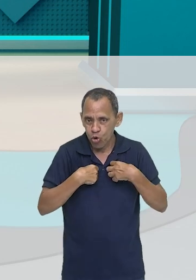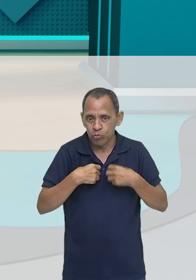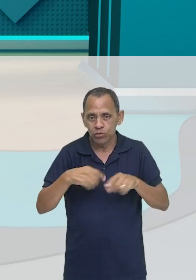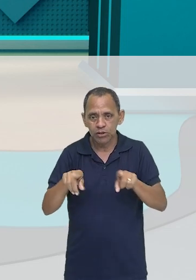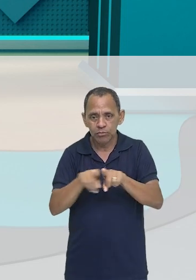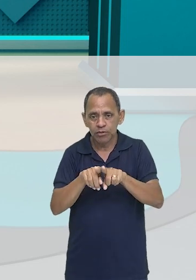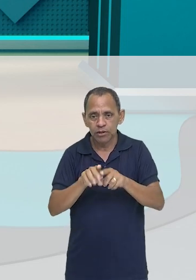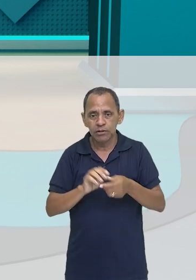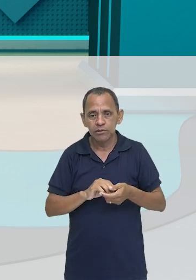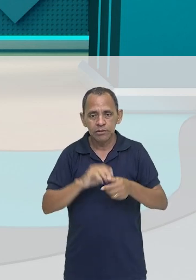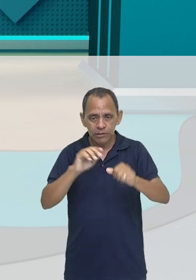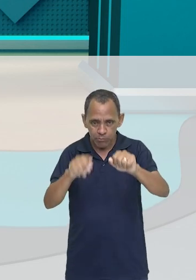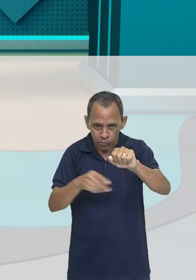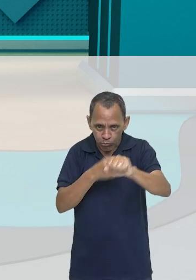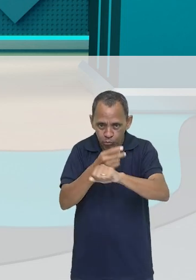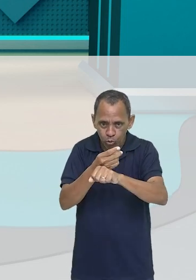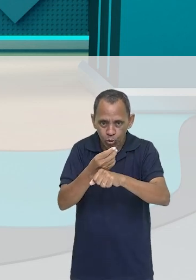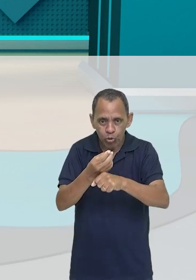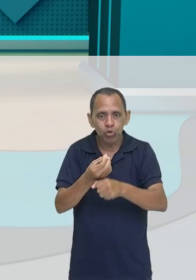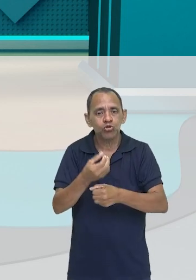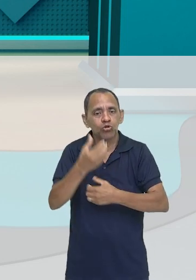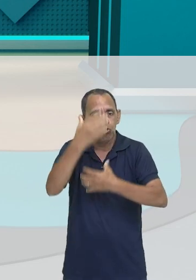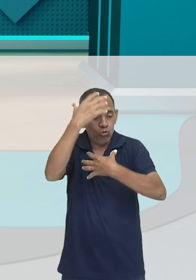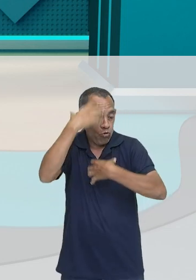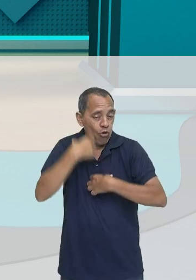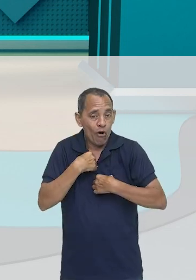eles colocarem a armadura, tá?